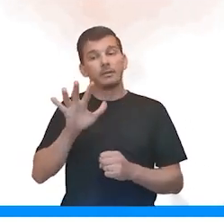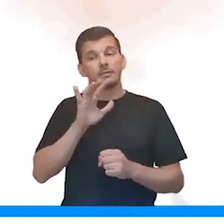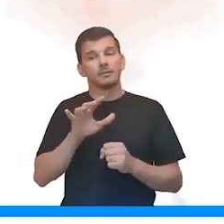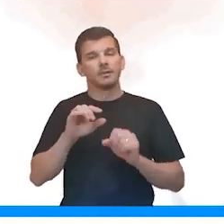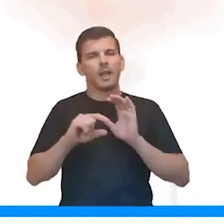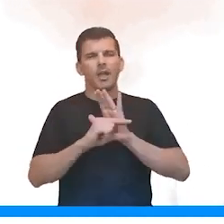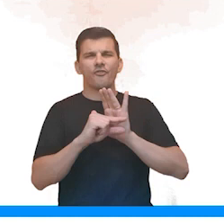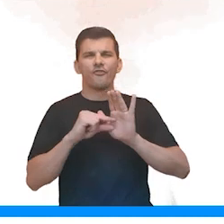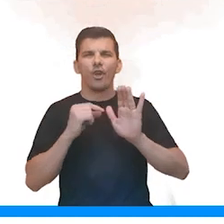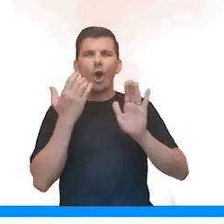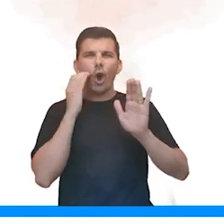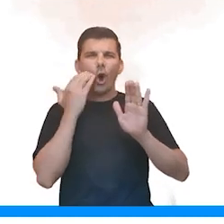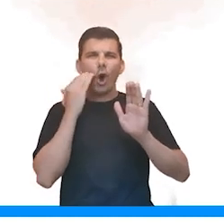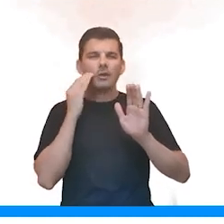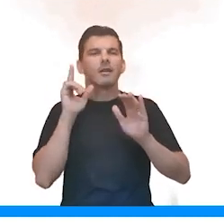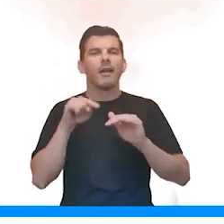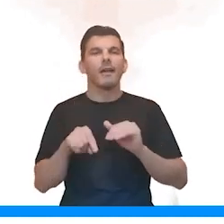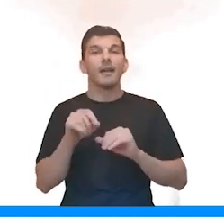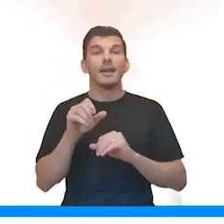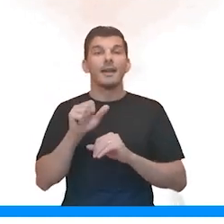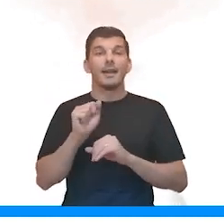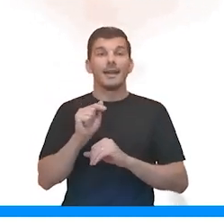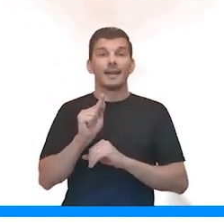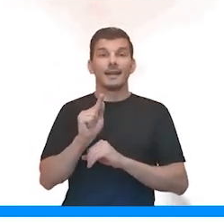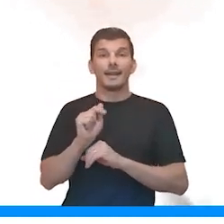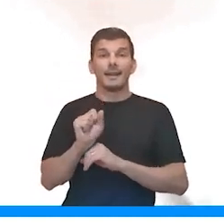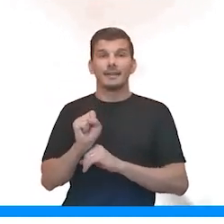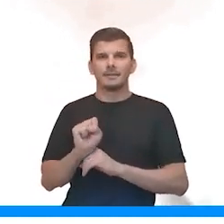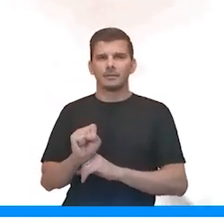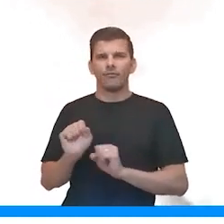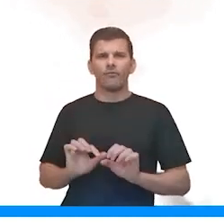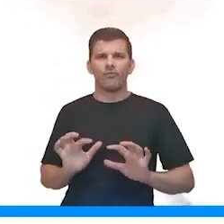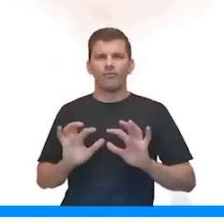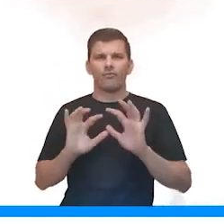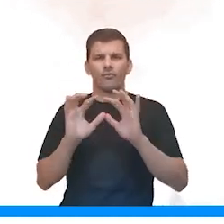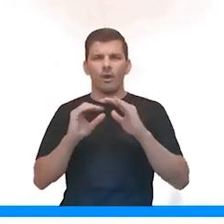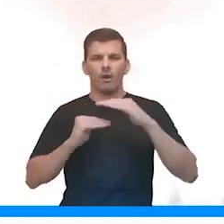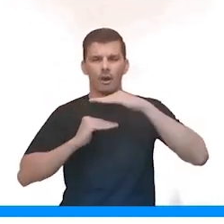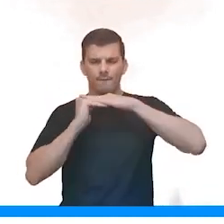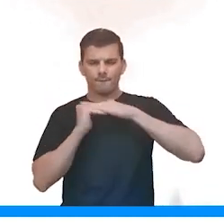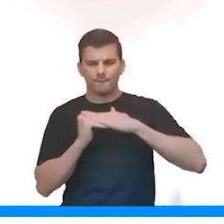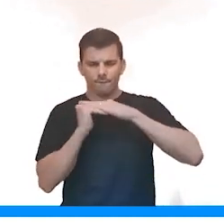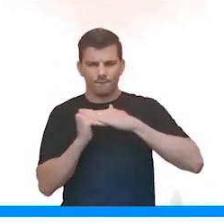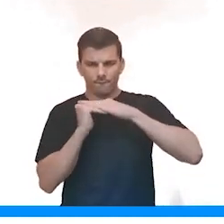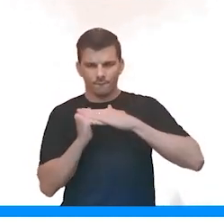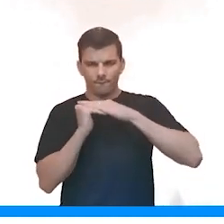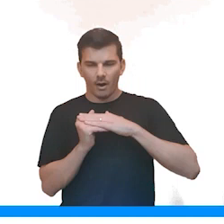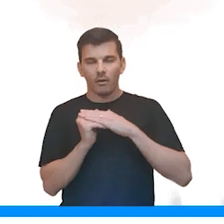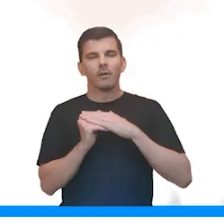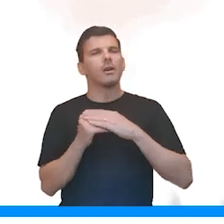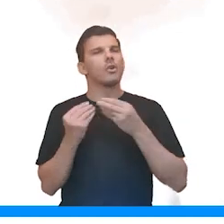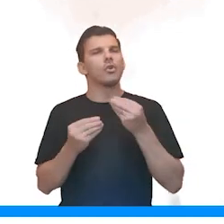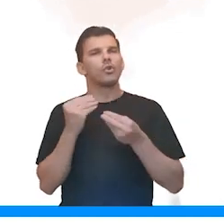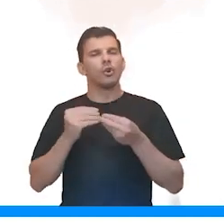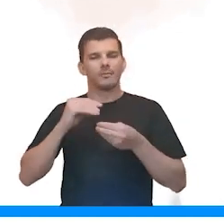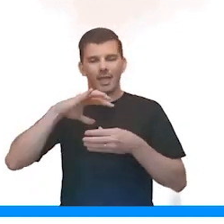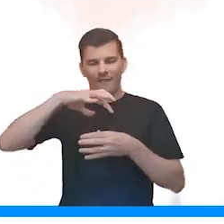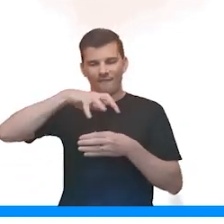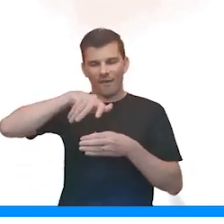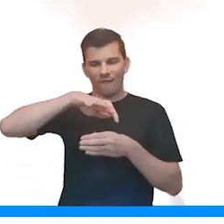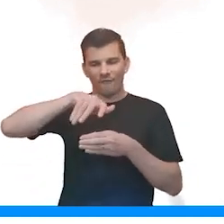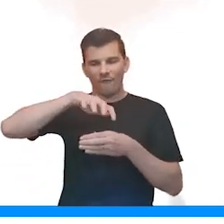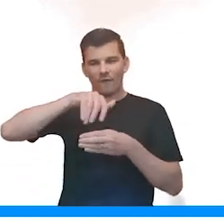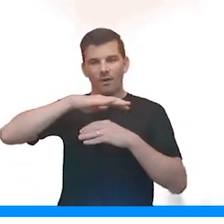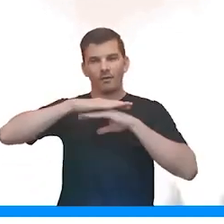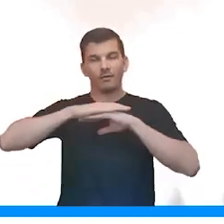tá bom? Como está aí na imagem, o gás é essa manchinha rosa, meio salmão, né? E esse gás, ele está aprisionado como? Pelas